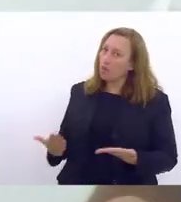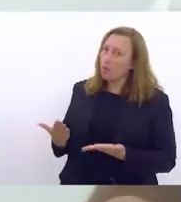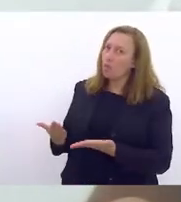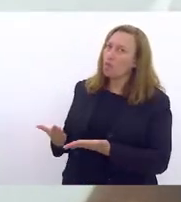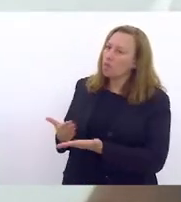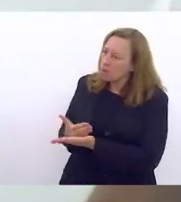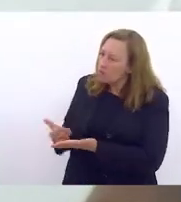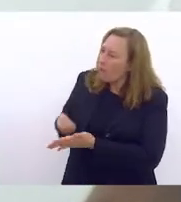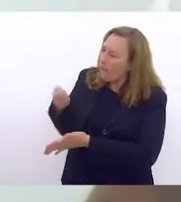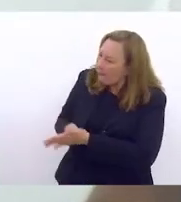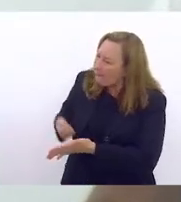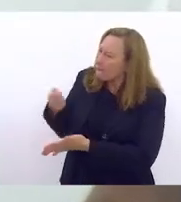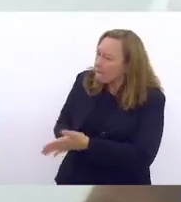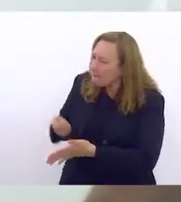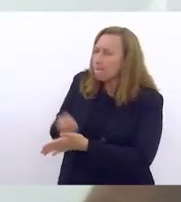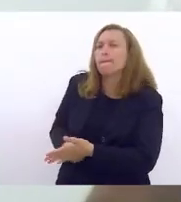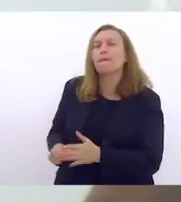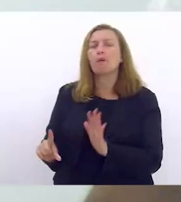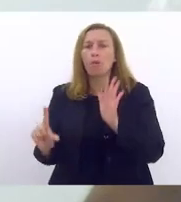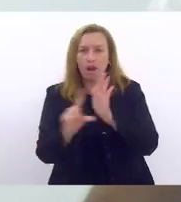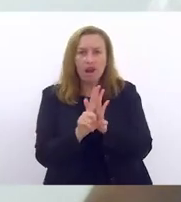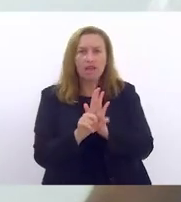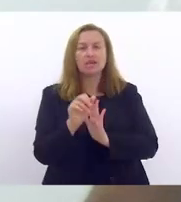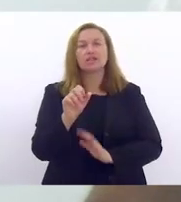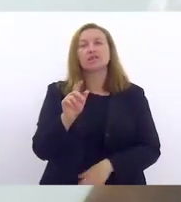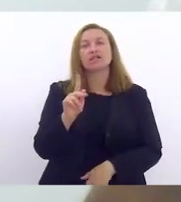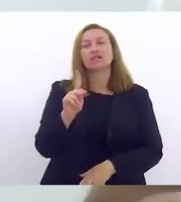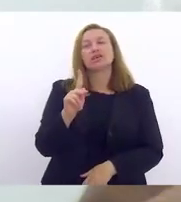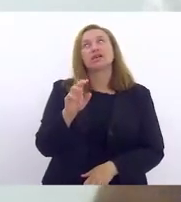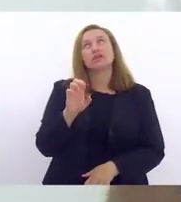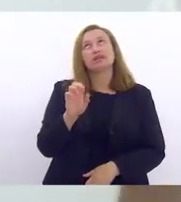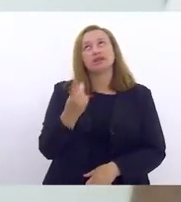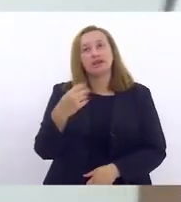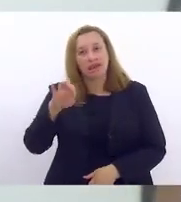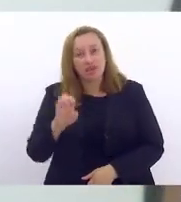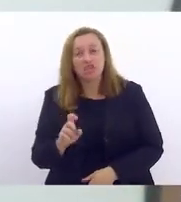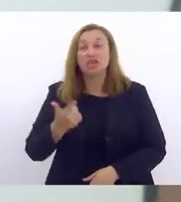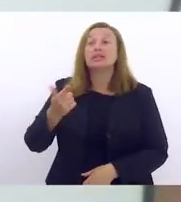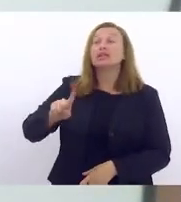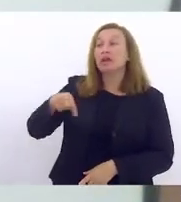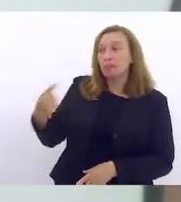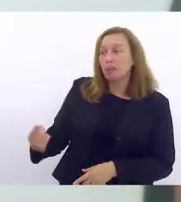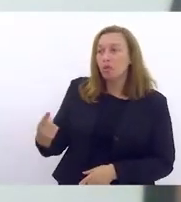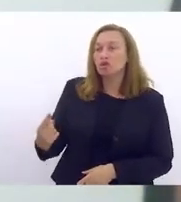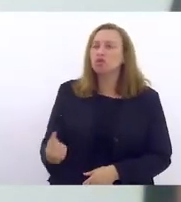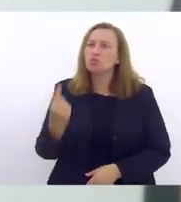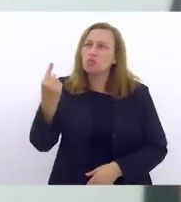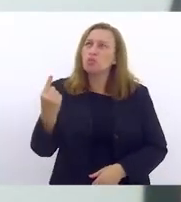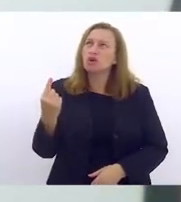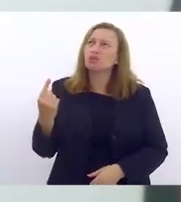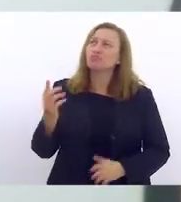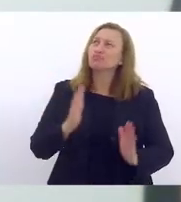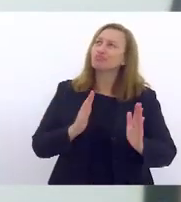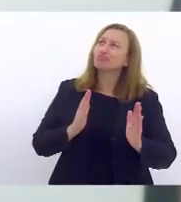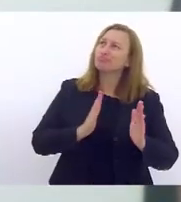com a história da lei de creche. Depois, uma, no tempo da nossa companheira Beth, que também era uma